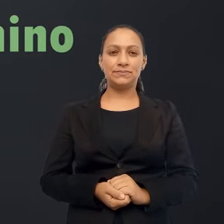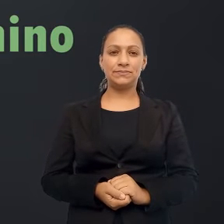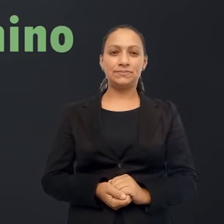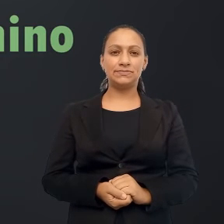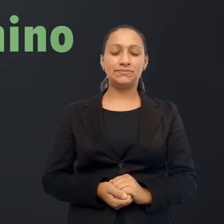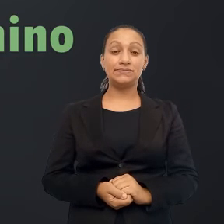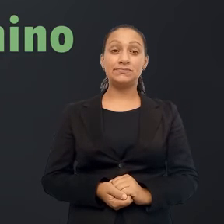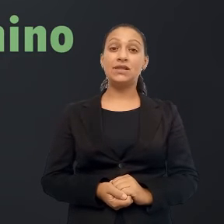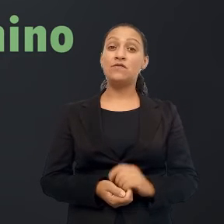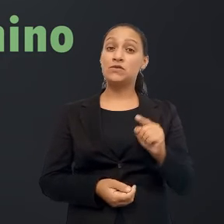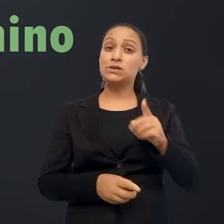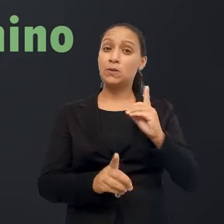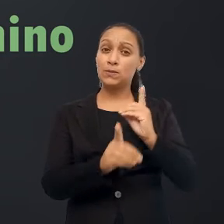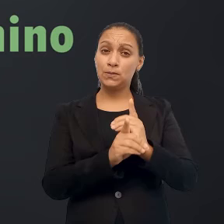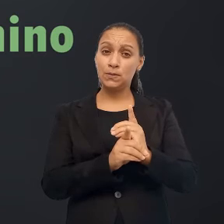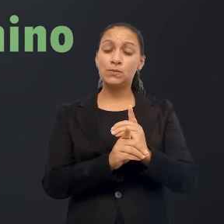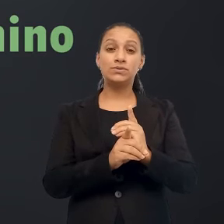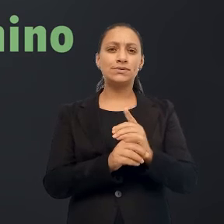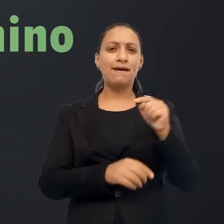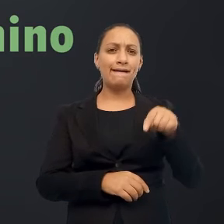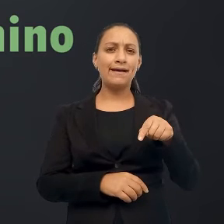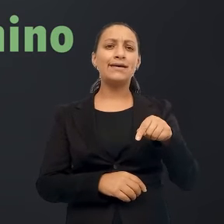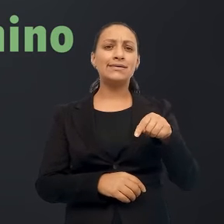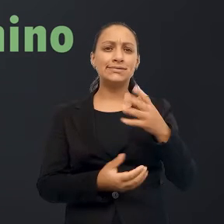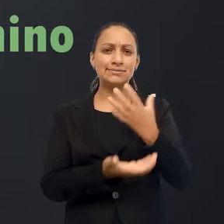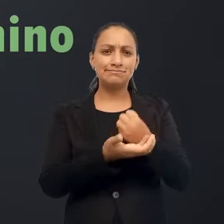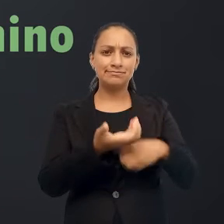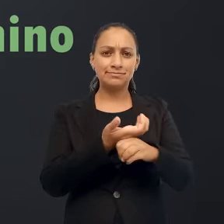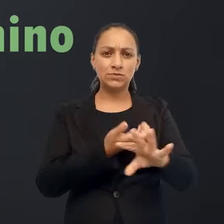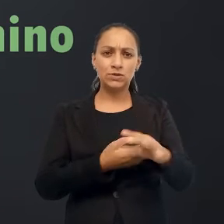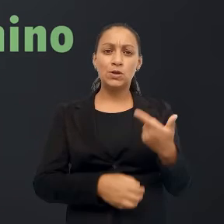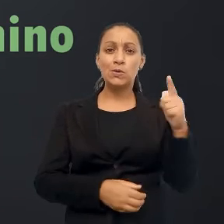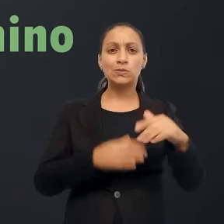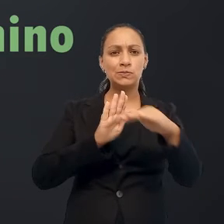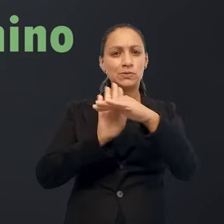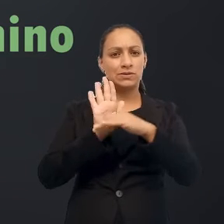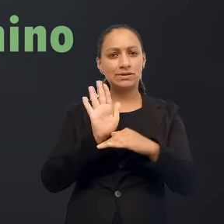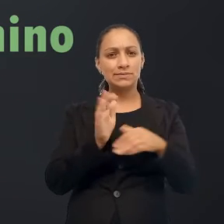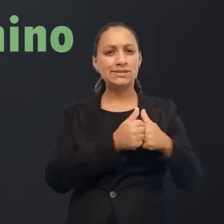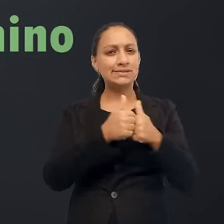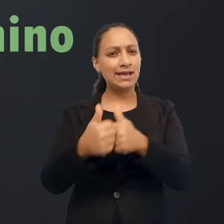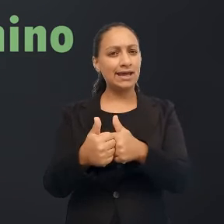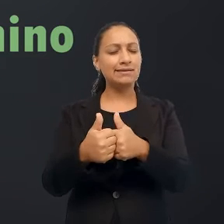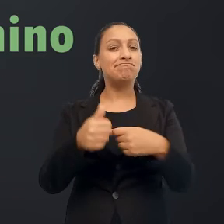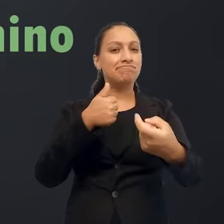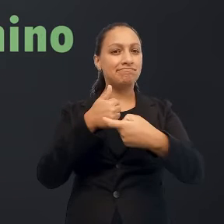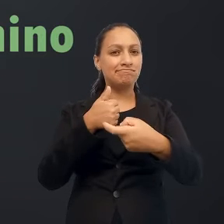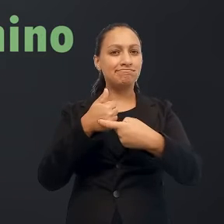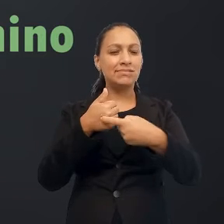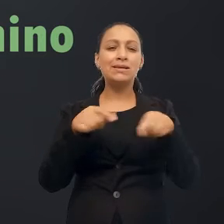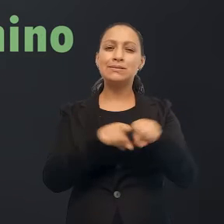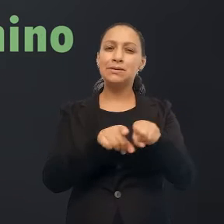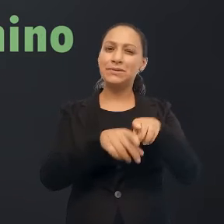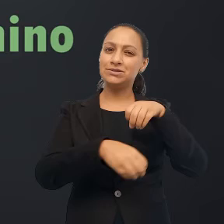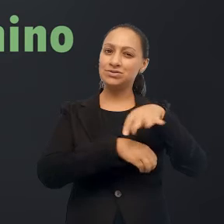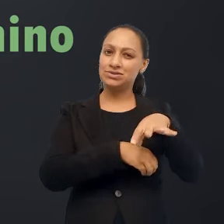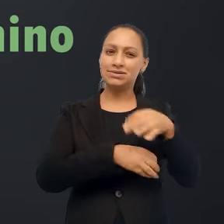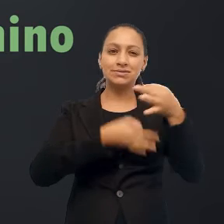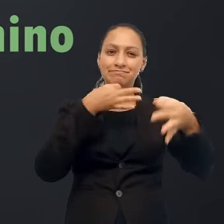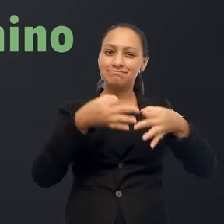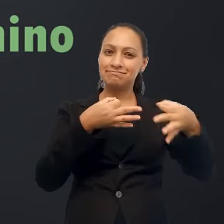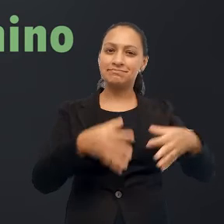facebook.com/podcastonrevistafevale. Aqui você encontra esse e todos os nossos outros programas. Então segue a gente e deixa os teus likes e as tuas dicas.